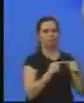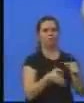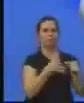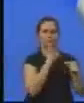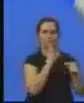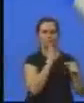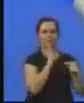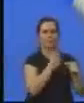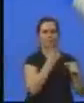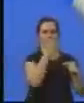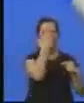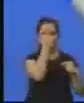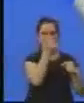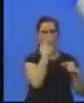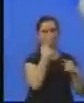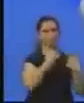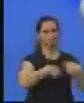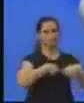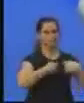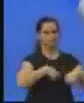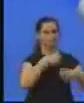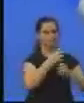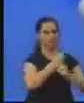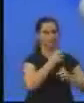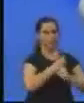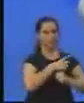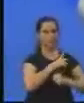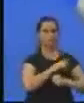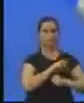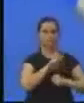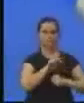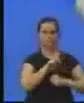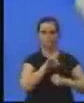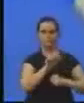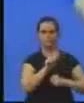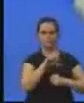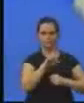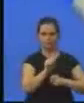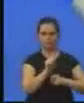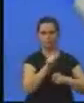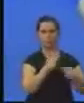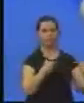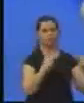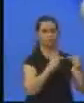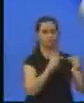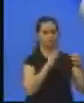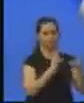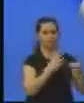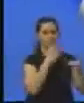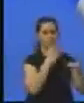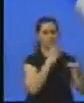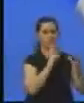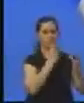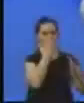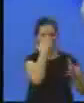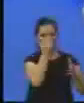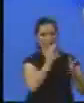conhecido. Eu preciso calcular a derivada no ponto conhecido. E preciso multiplicar